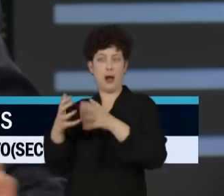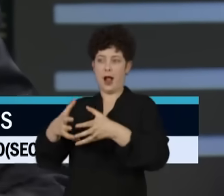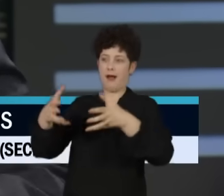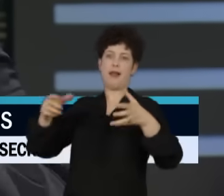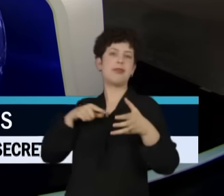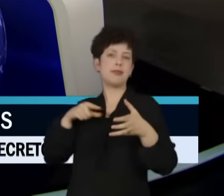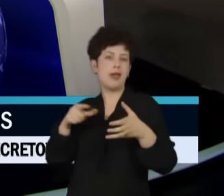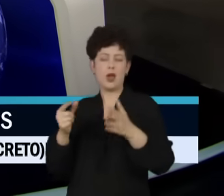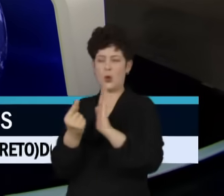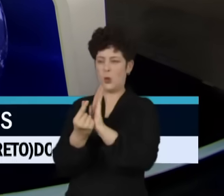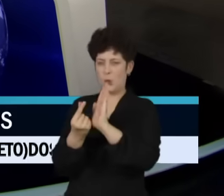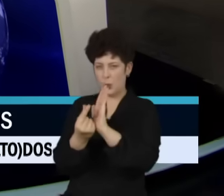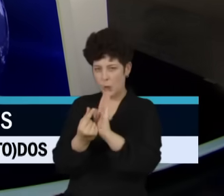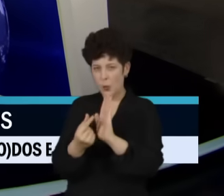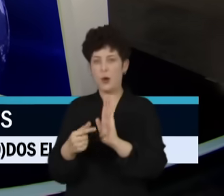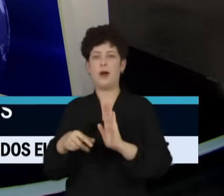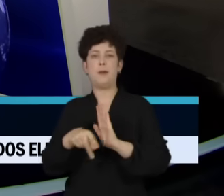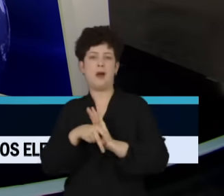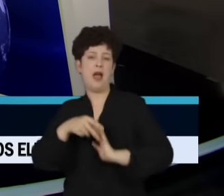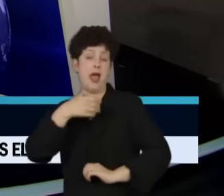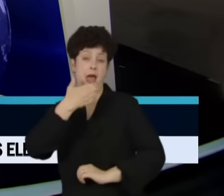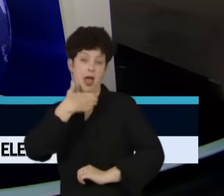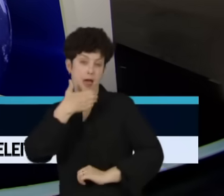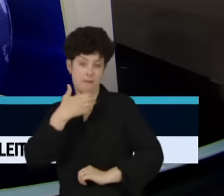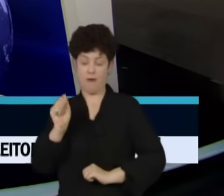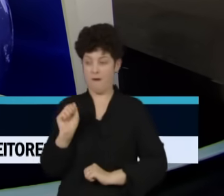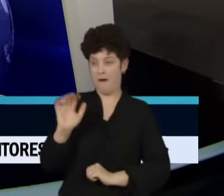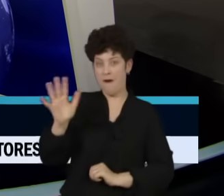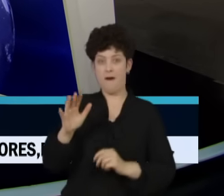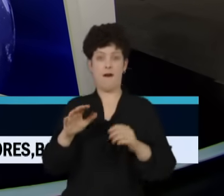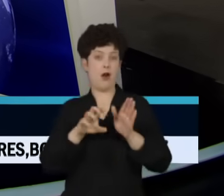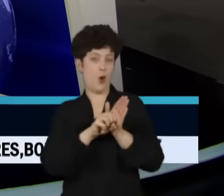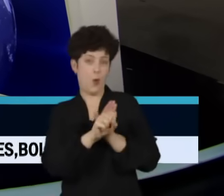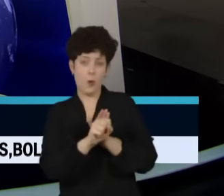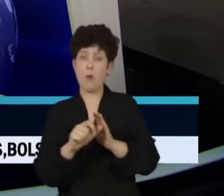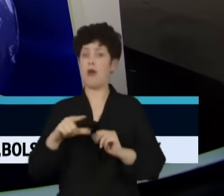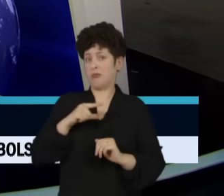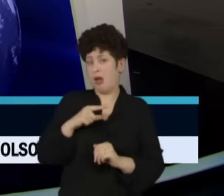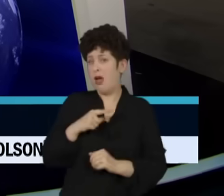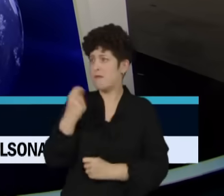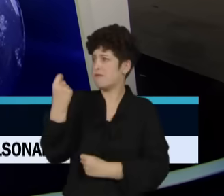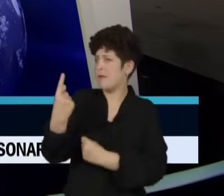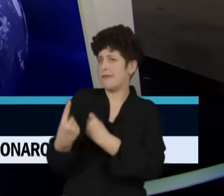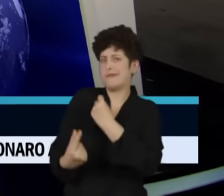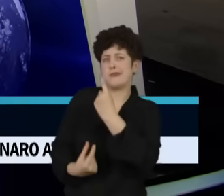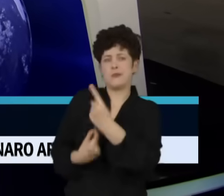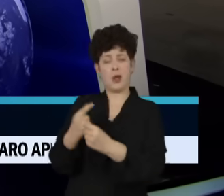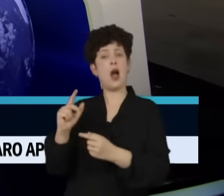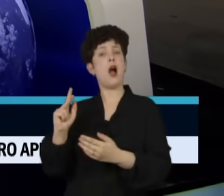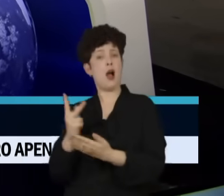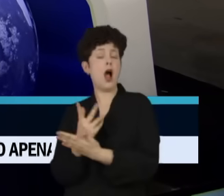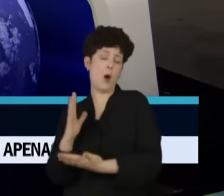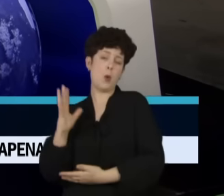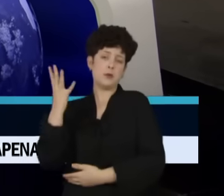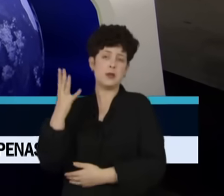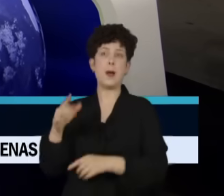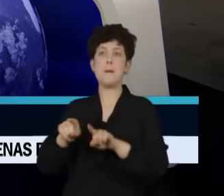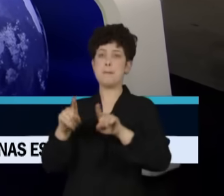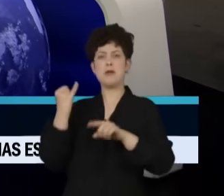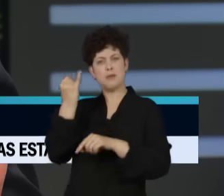têm softwares de de Apple, de todos de Google, acontece essas coisas. Agora, o importante é ter essa